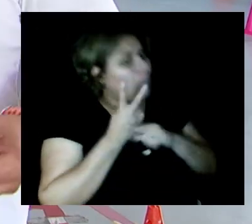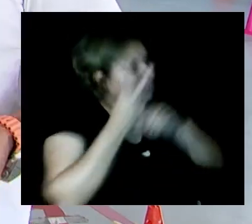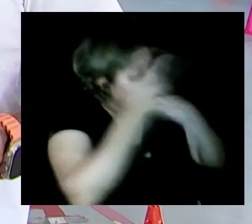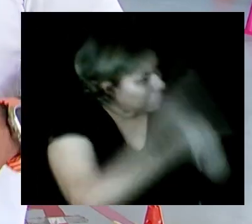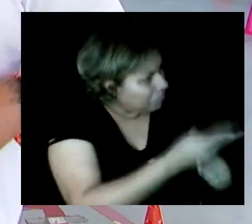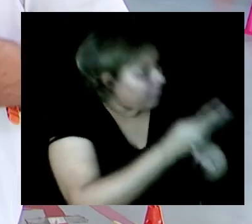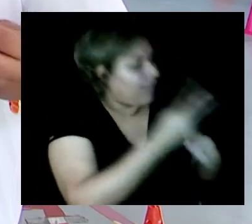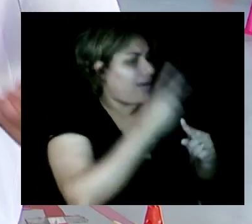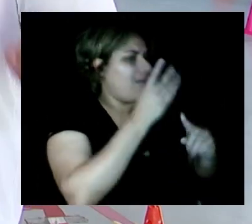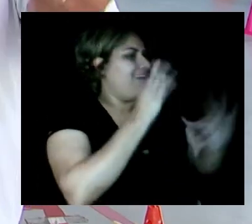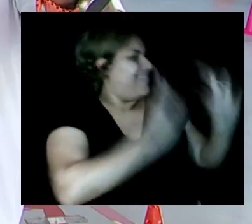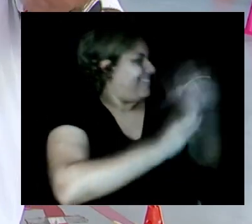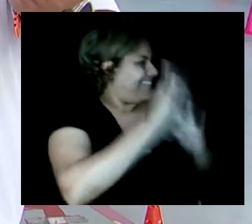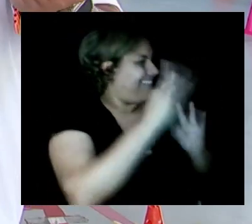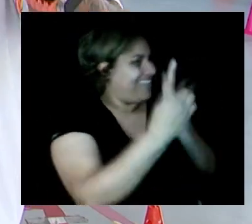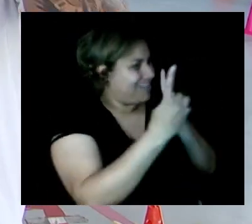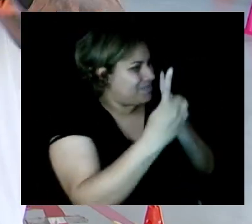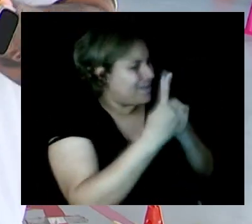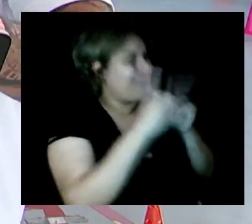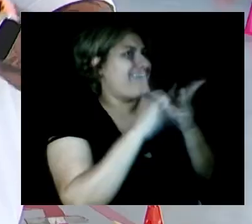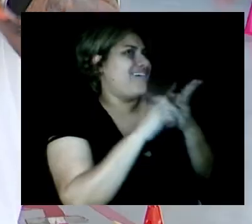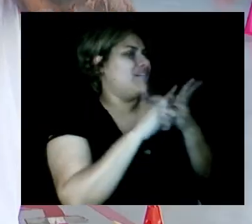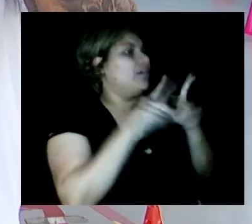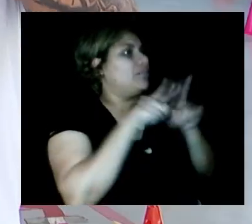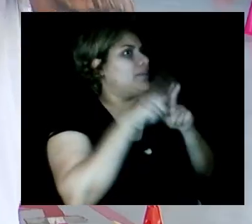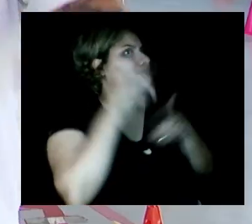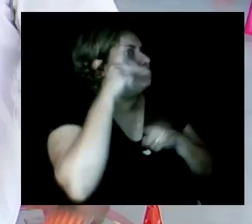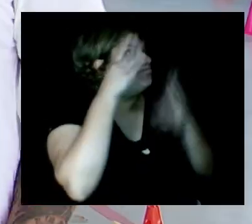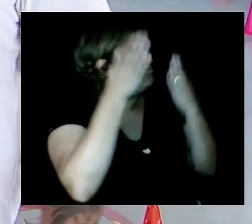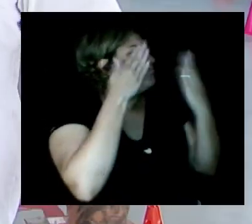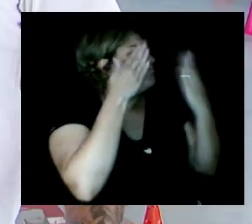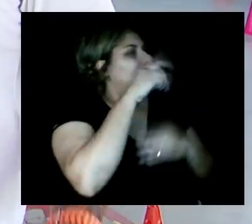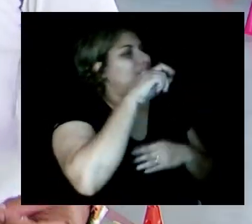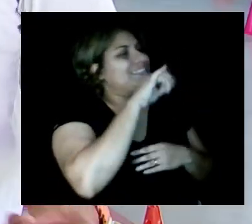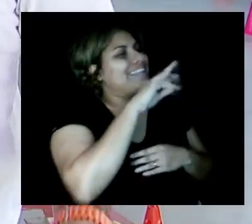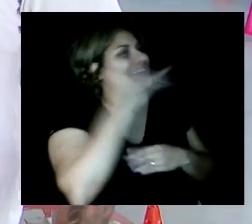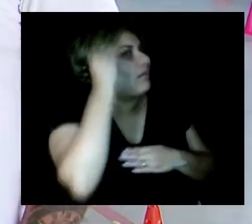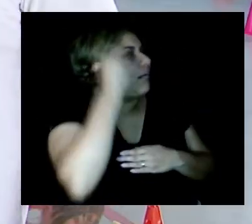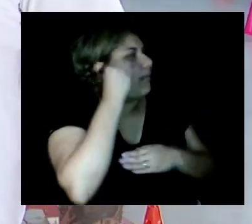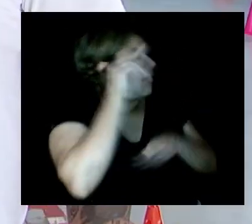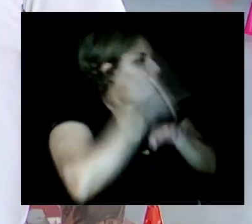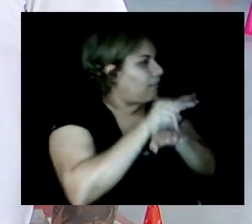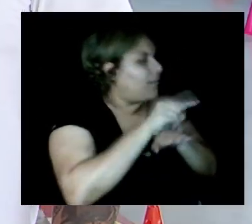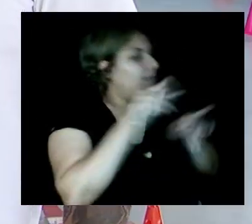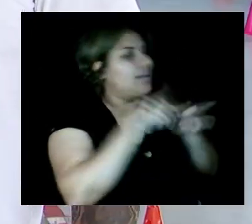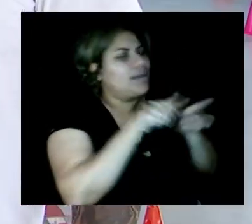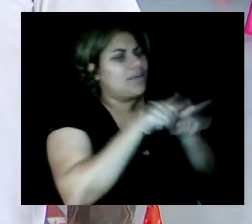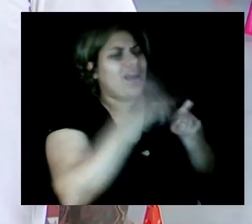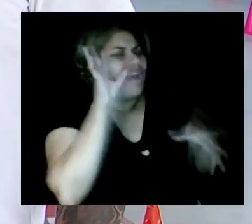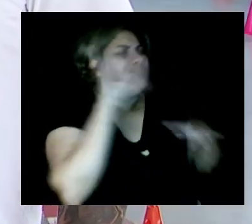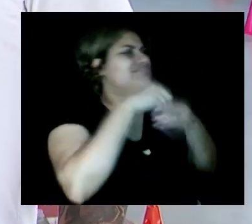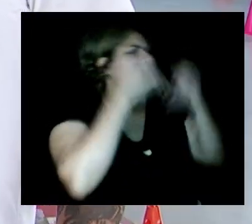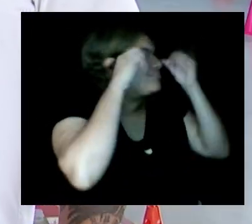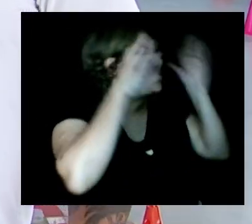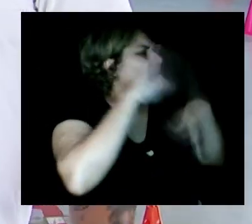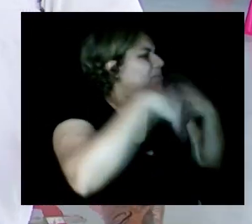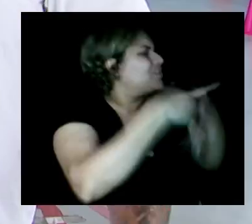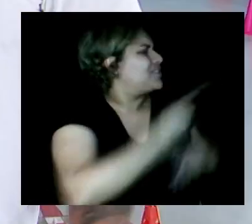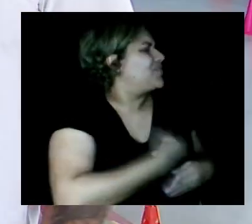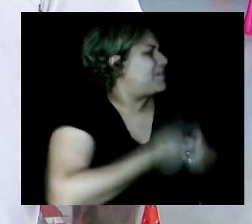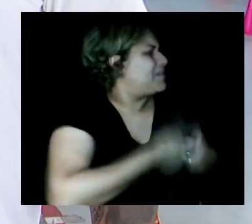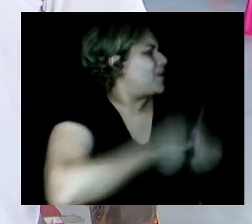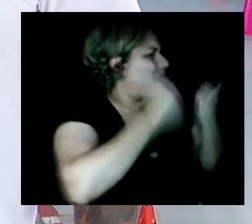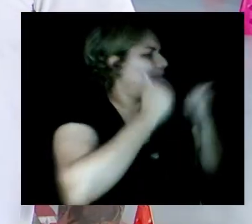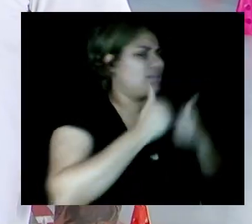procure um psiquiatra. Quem sabe você também vai estar dentro do espectro, eu tenho certeza que você vai viver muito melhor. Quantos anos? Hoje eu